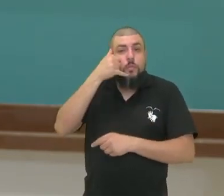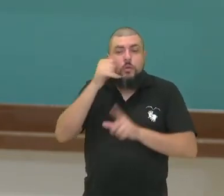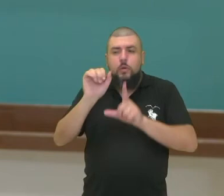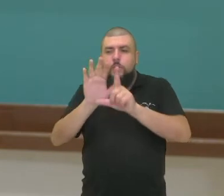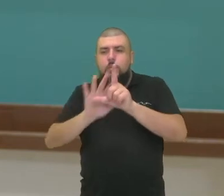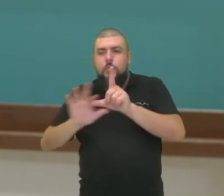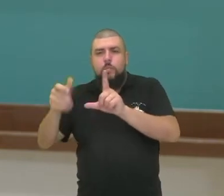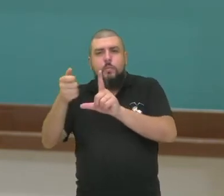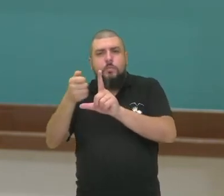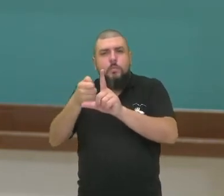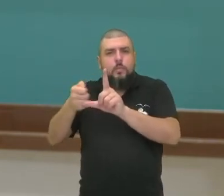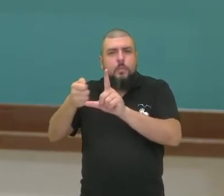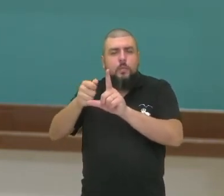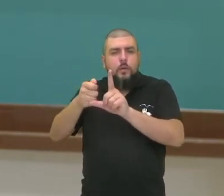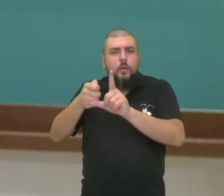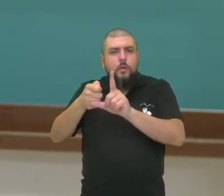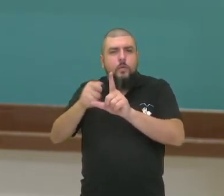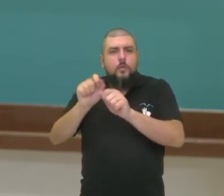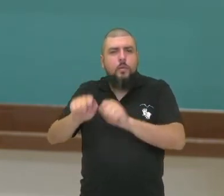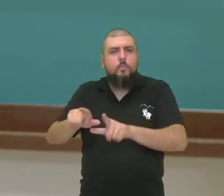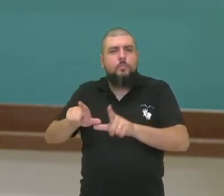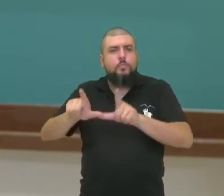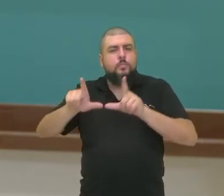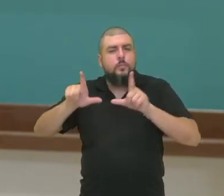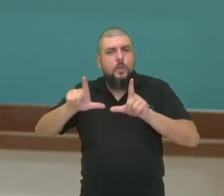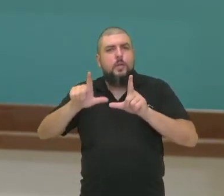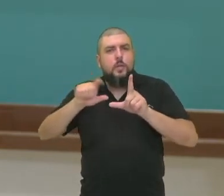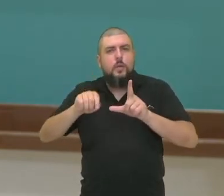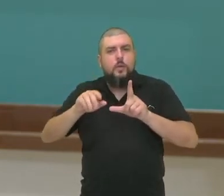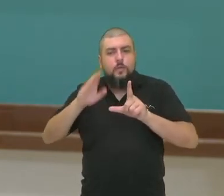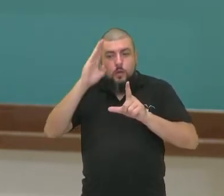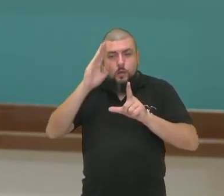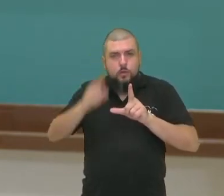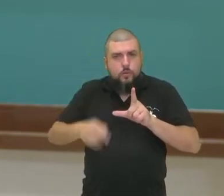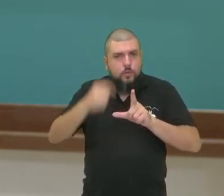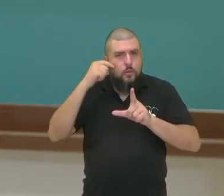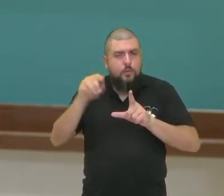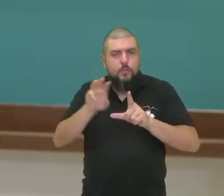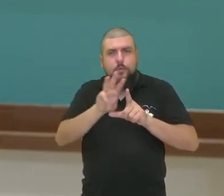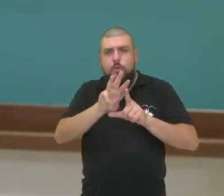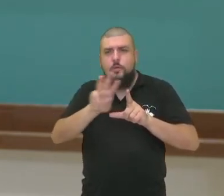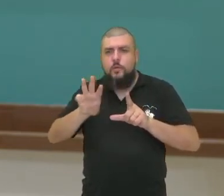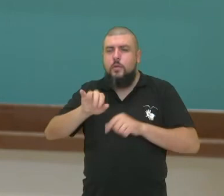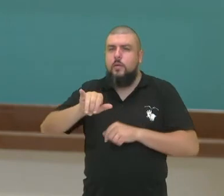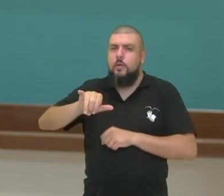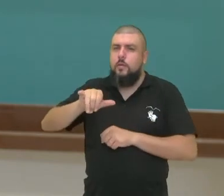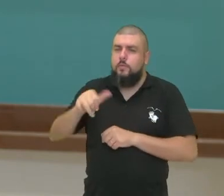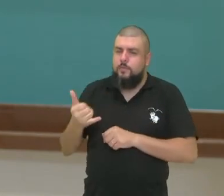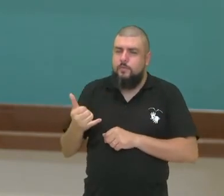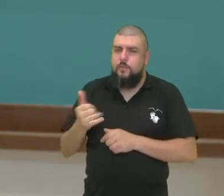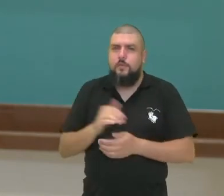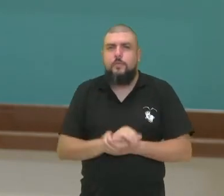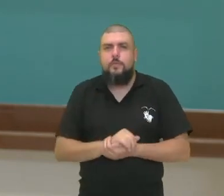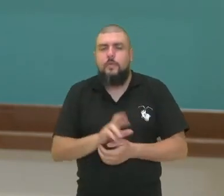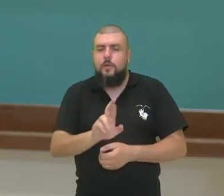cantinho, vocês vão ser diretamente levados para esse site, podem aproveitar ali e descobrir. Então respondam essa questão